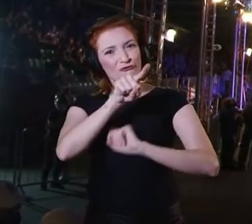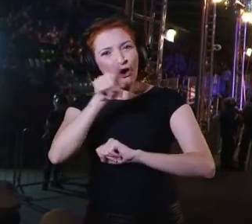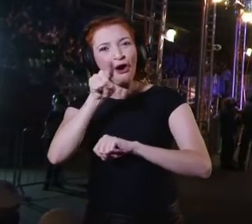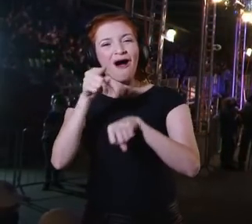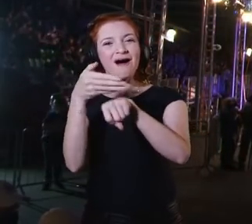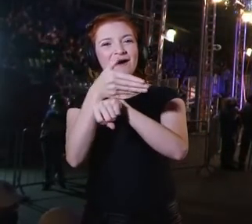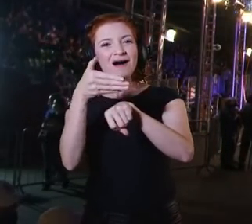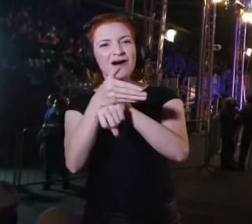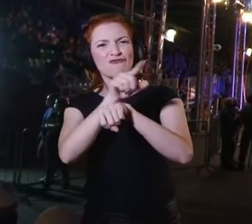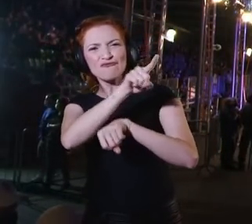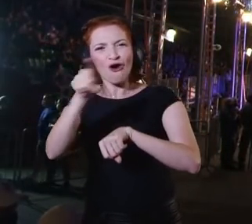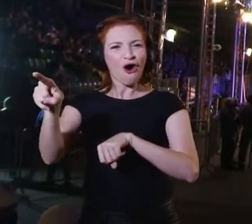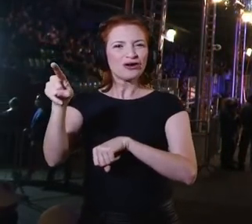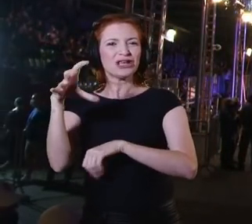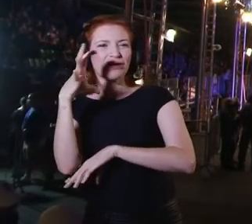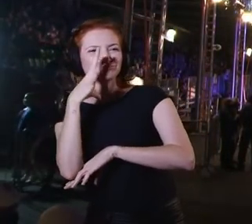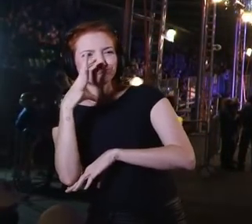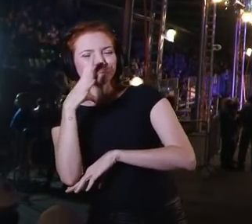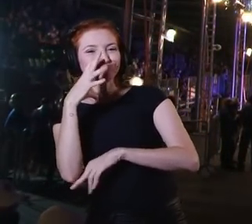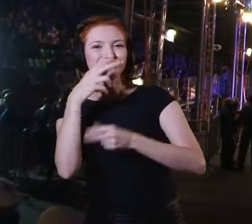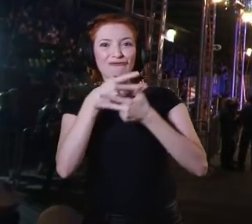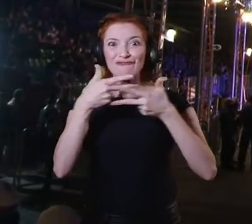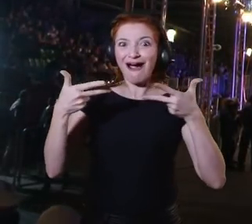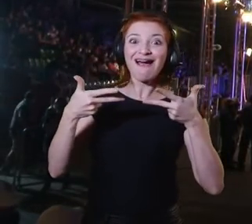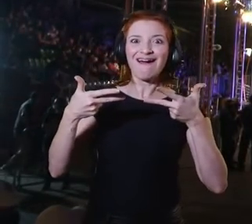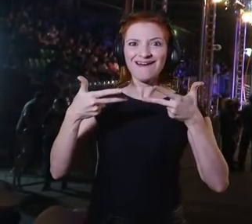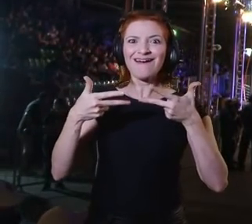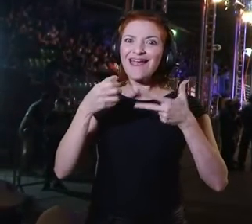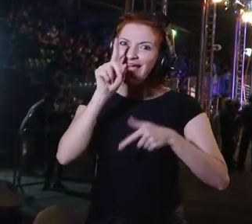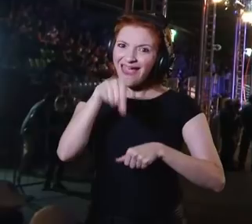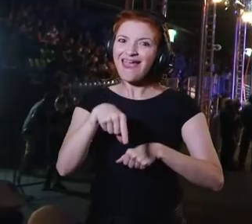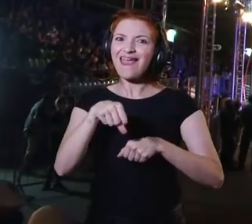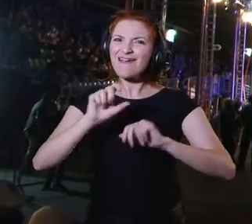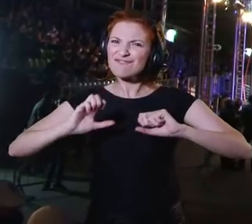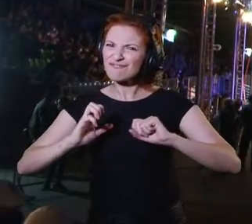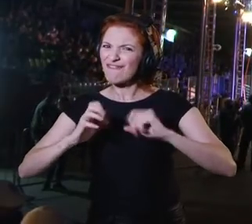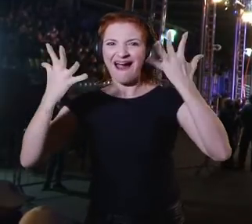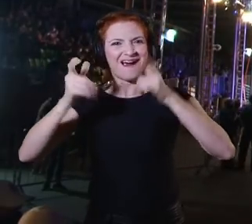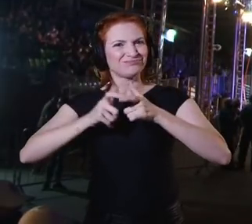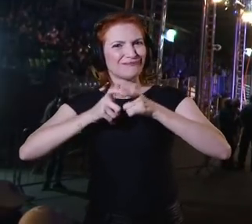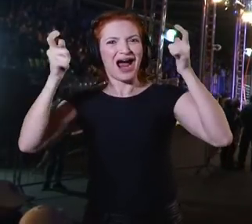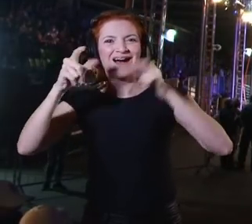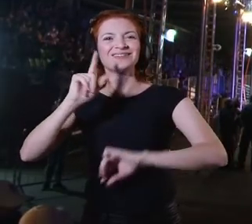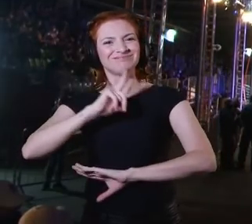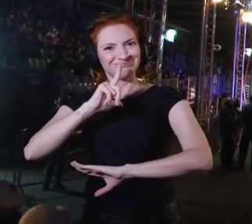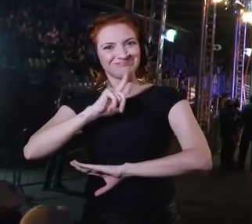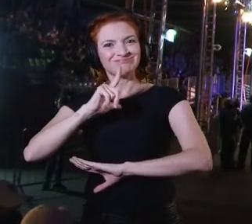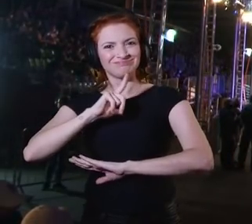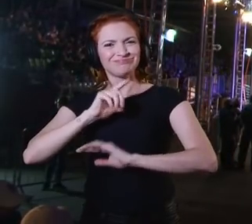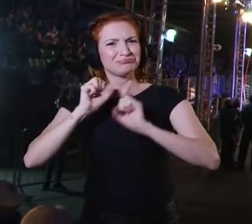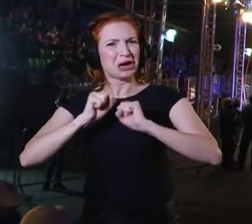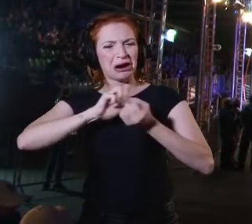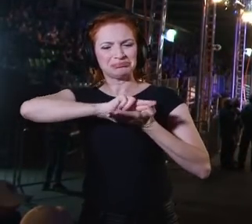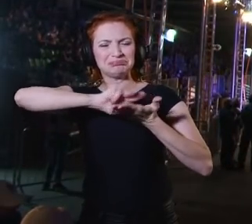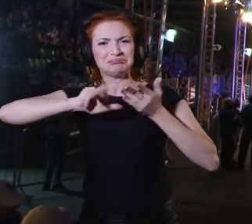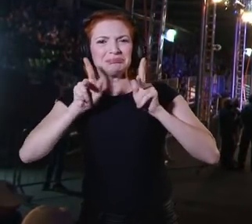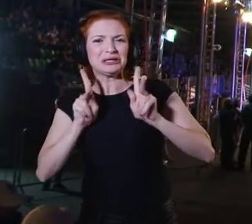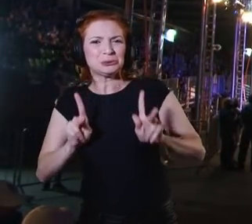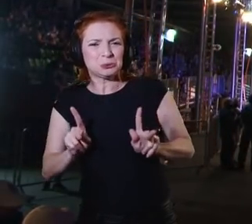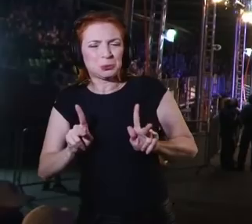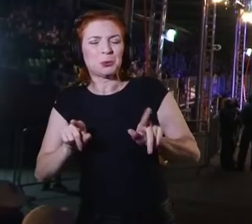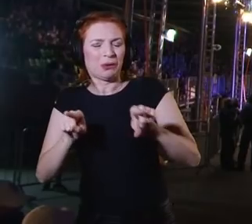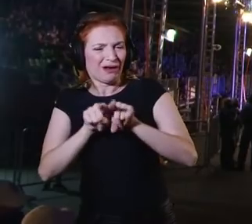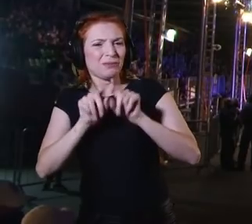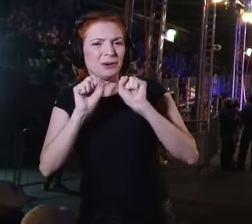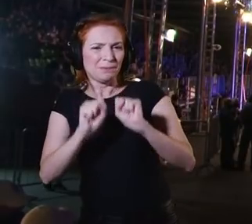Você curte, você compartilha e você faz a festa ainda maior, com a possibilidade de muitas pessoas estarem